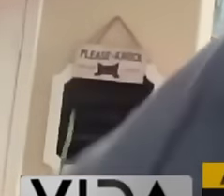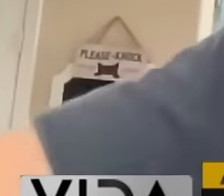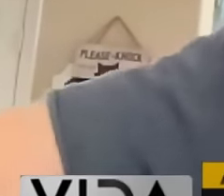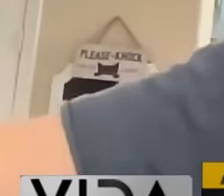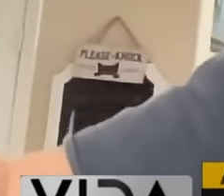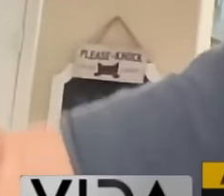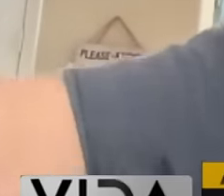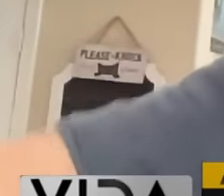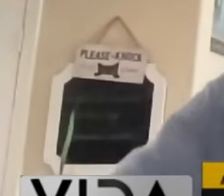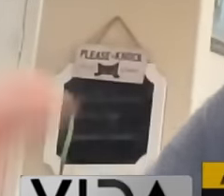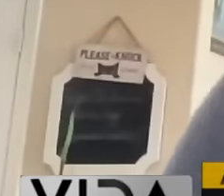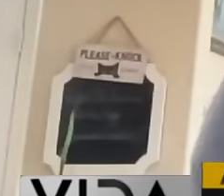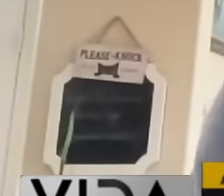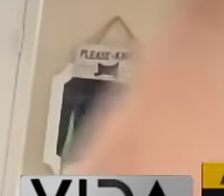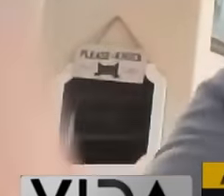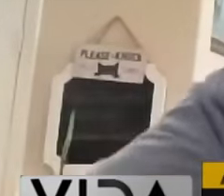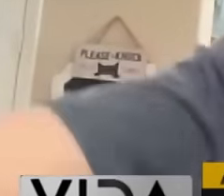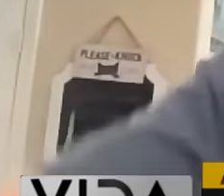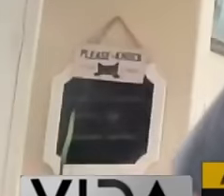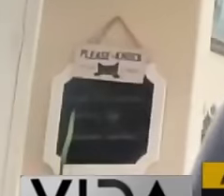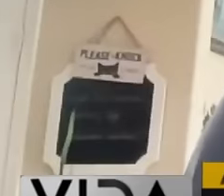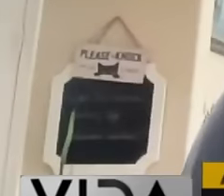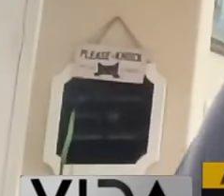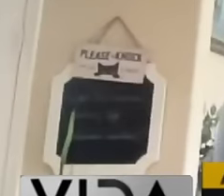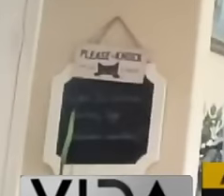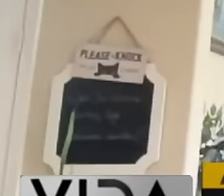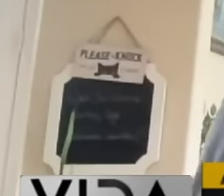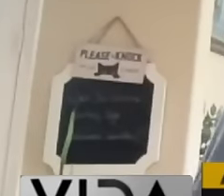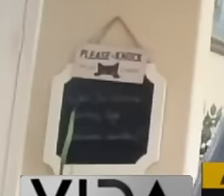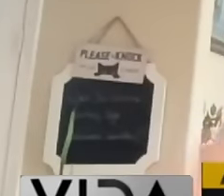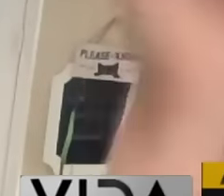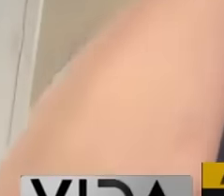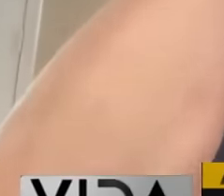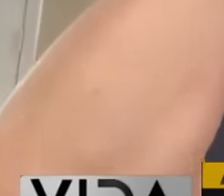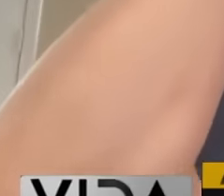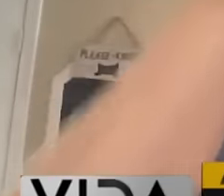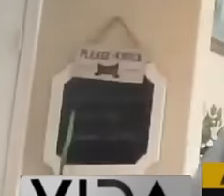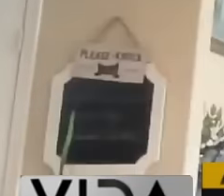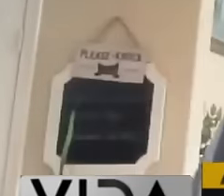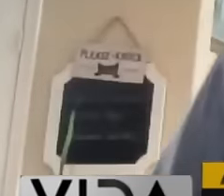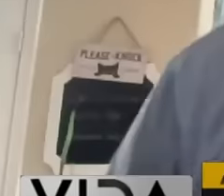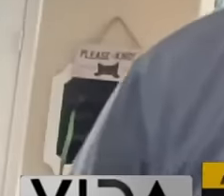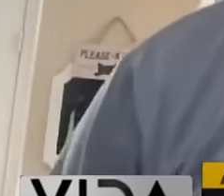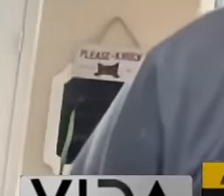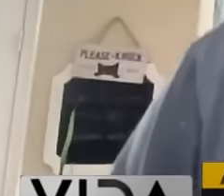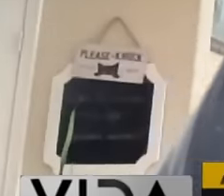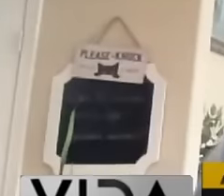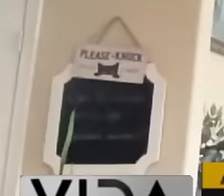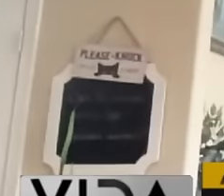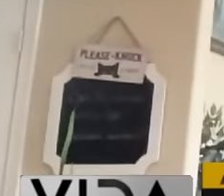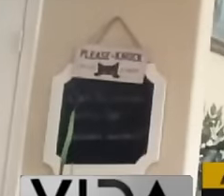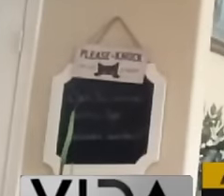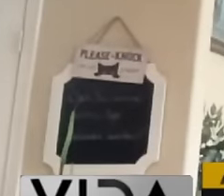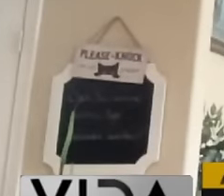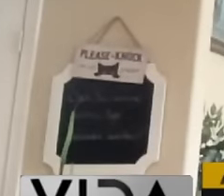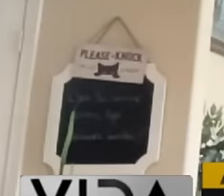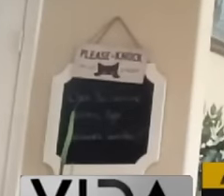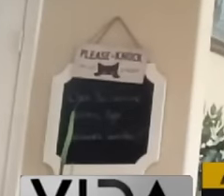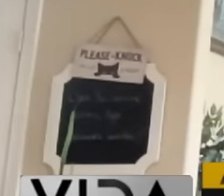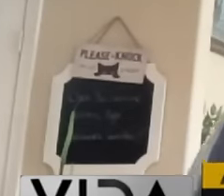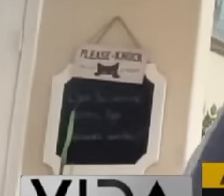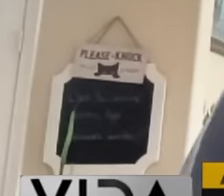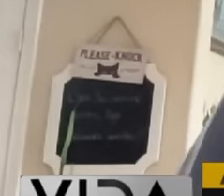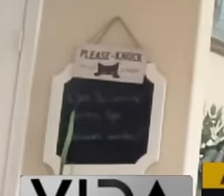Aonde? Venezuela. Ok, então o Brasil tá igualzinho à Venezuela, porque o cara também foi preso. Agora, uma coisa é certa.